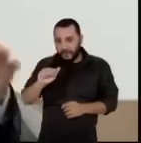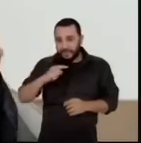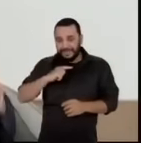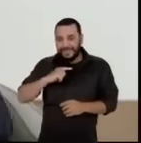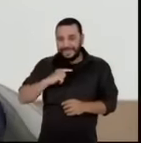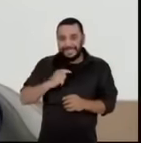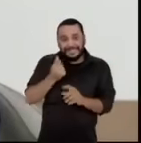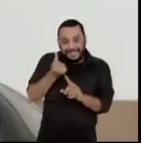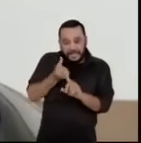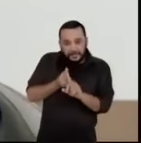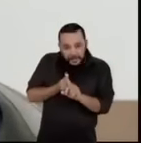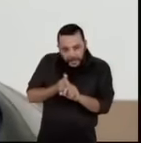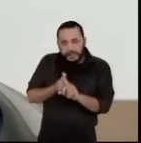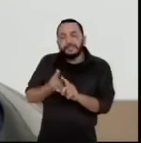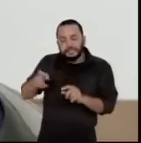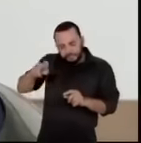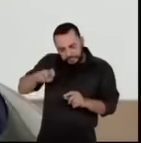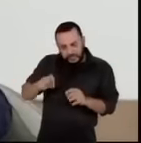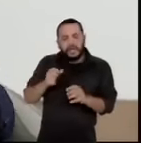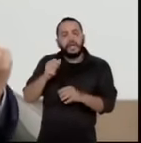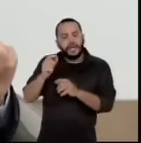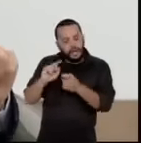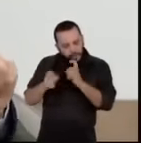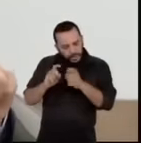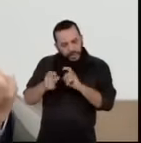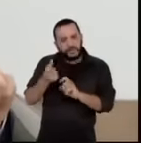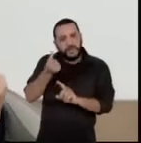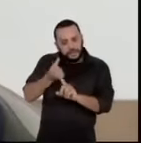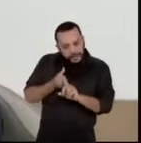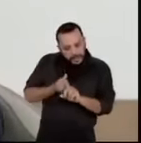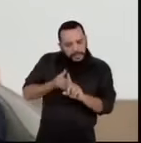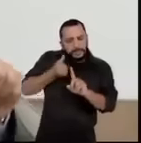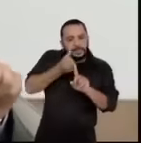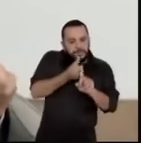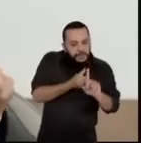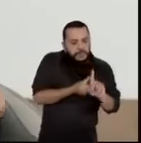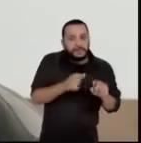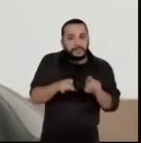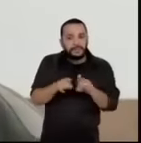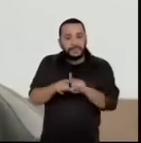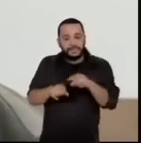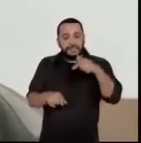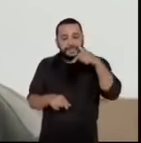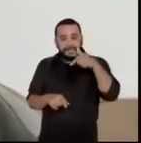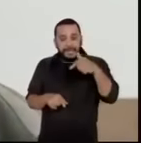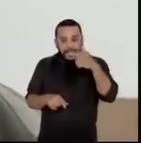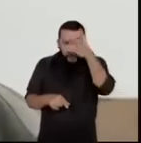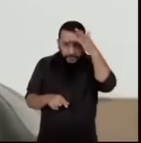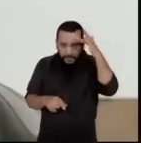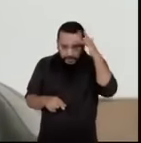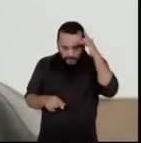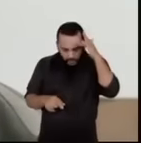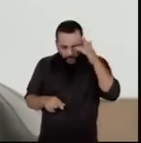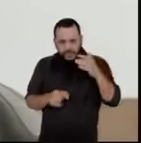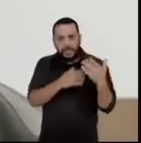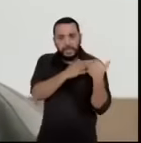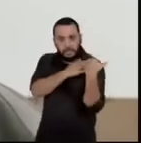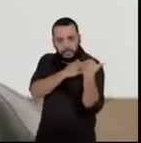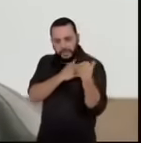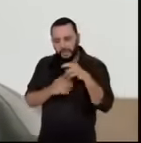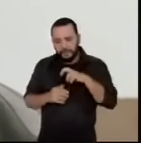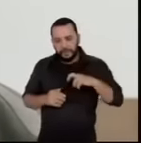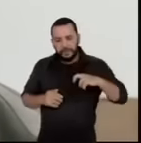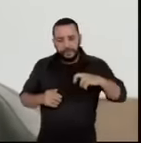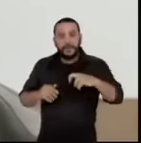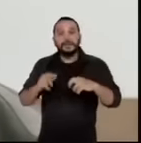permaneceria também com reuniões semestrais, e esse grupo executivo, 7 cadeiras, das quais uma pertencendo ao terceiro